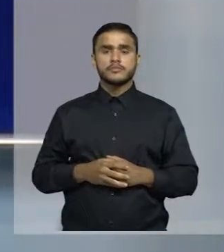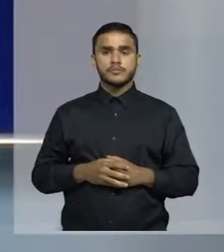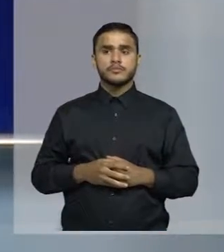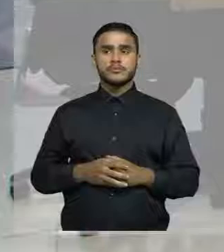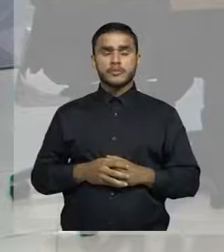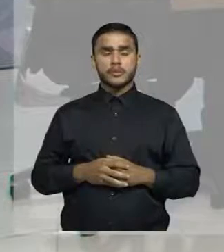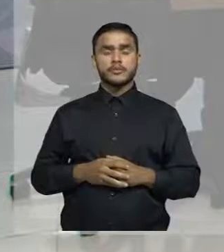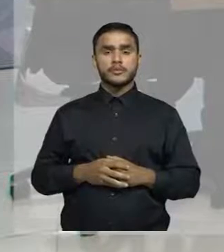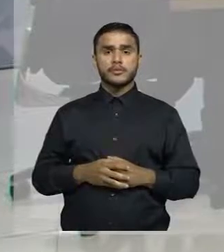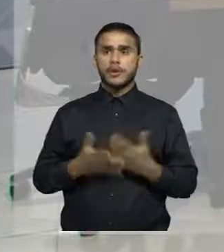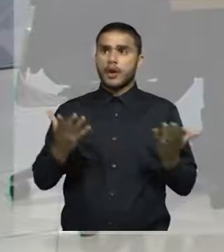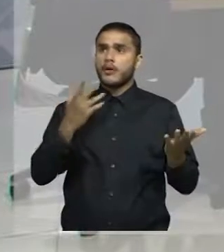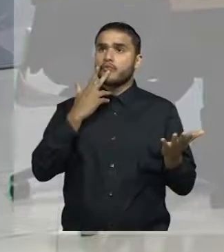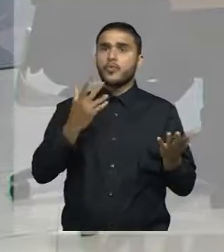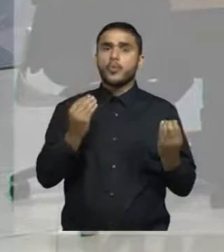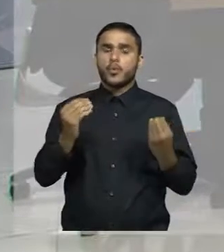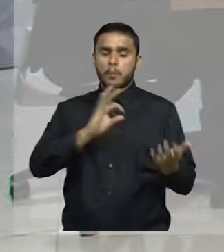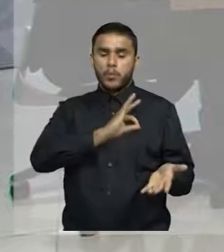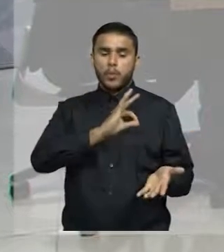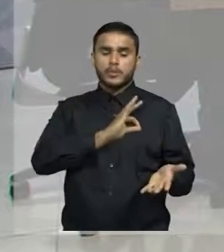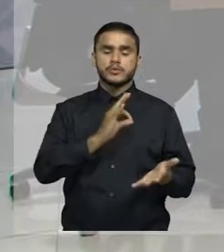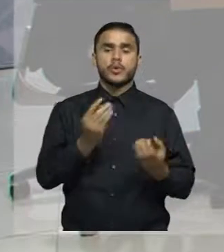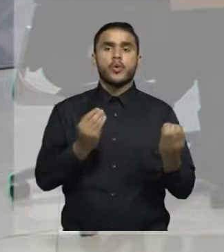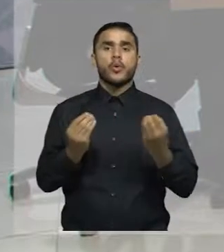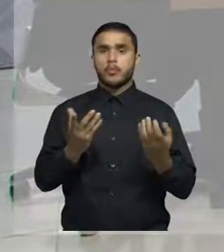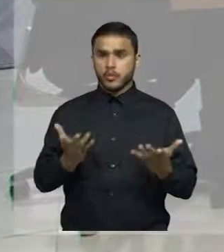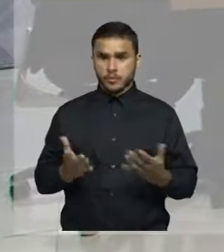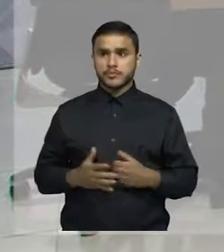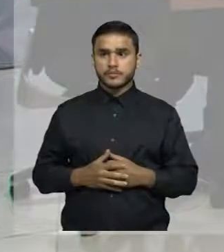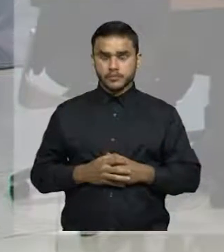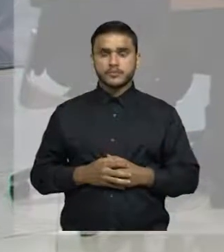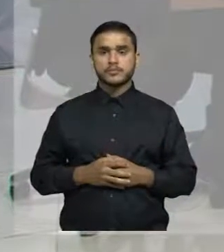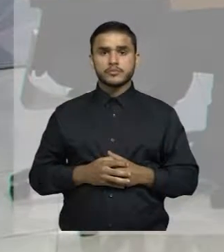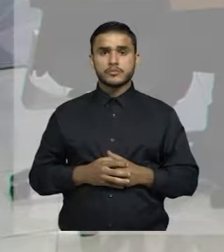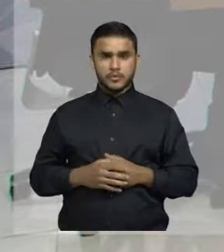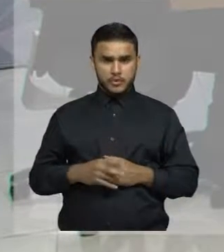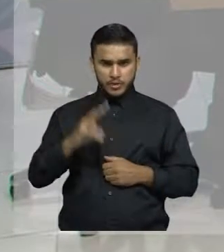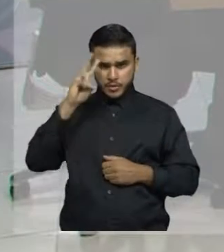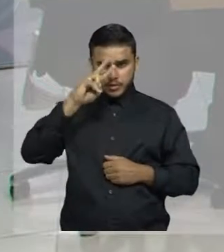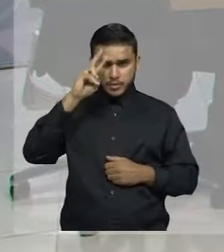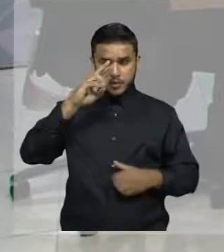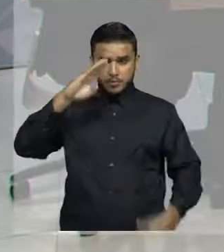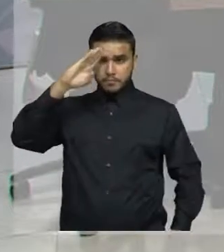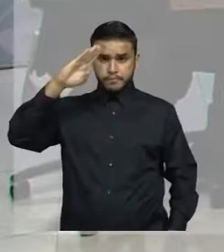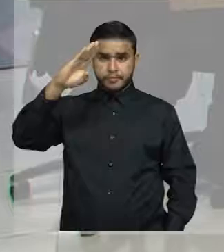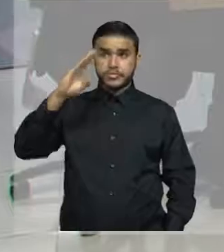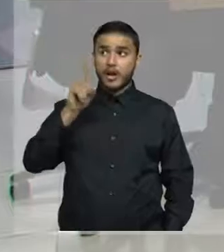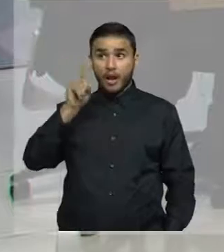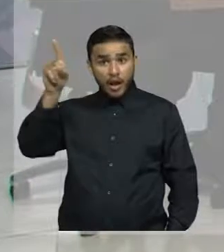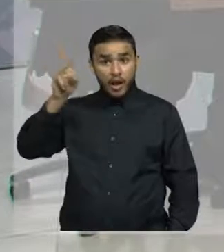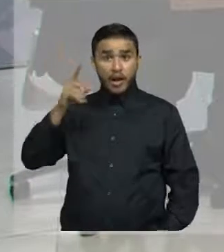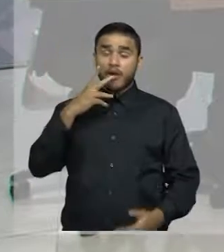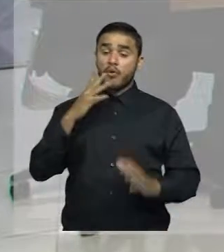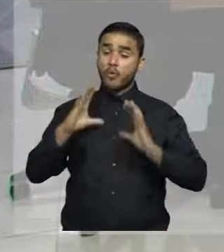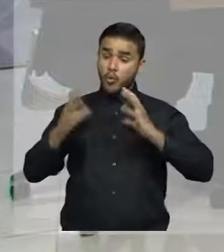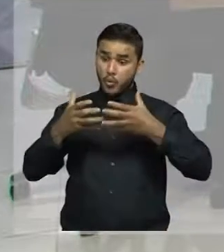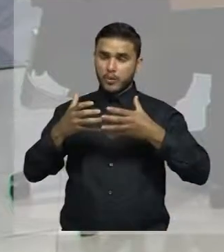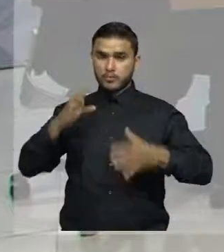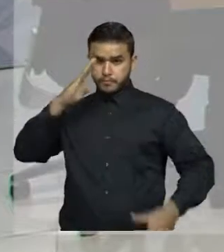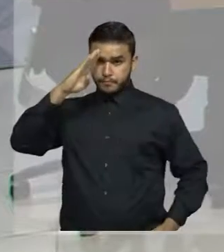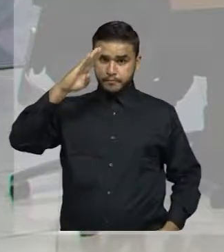E não tem as regras de engajamento, Arnaldo. Por que é que não deu certo o Exército? Colocaram o Exército lá